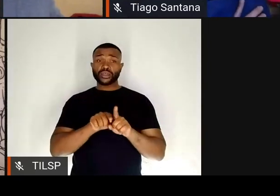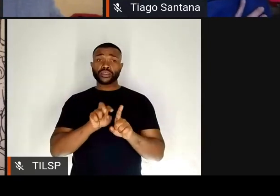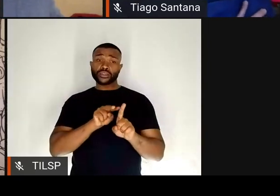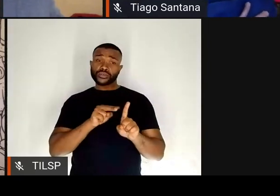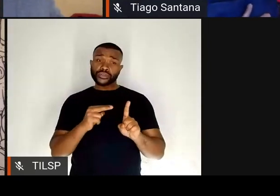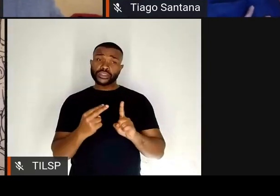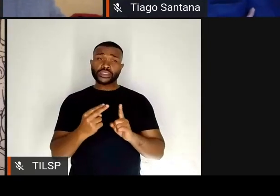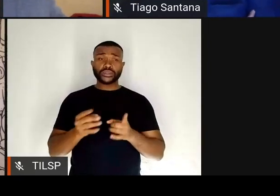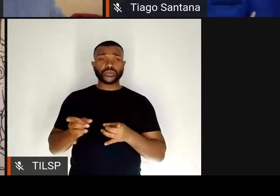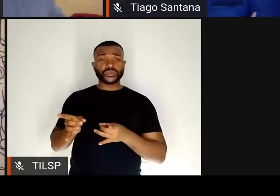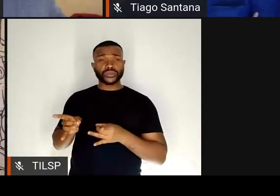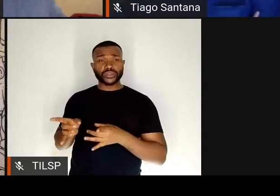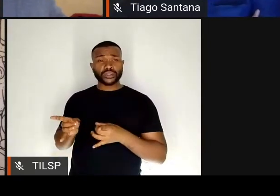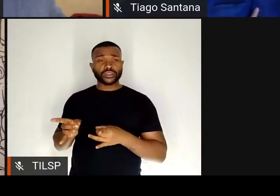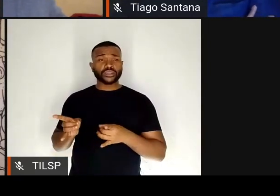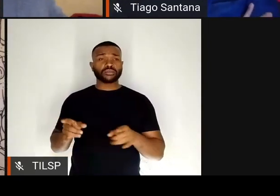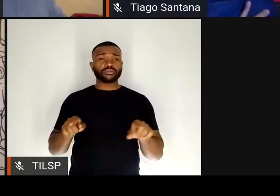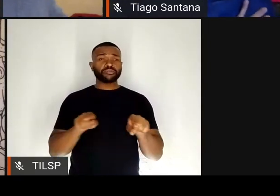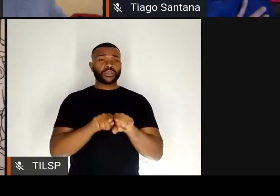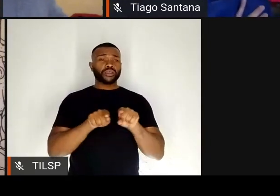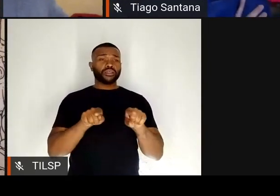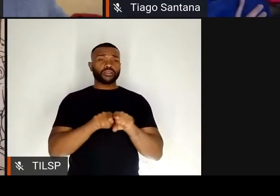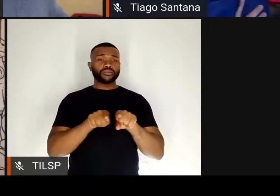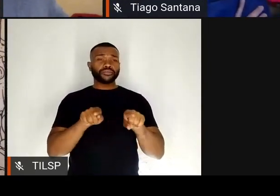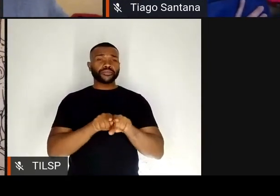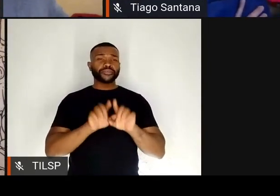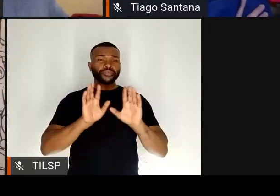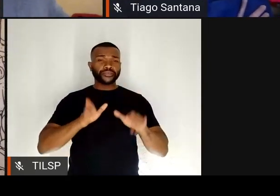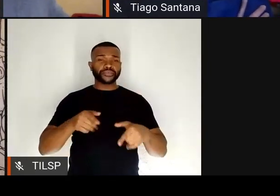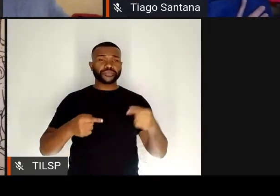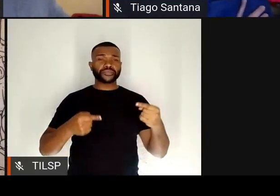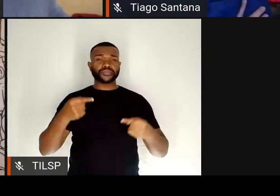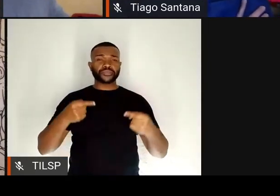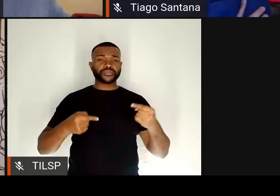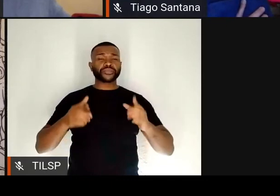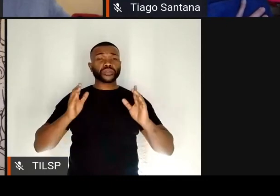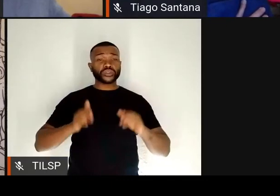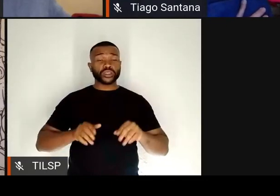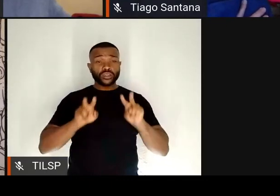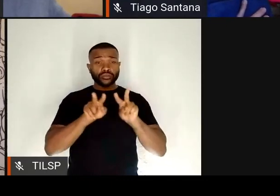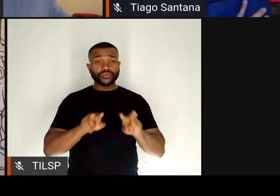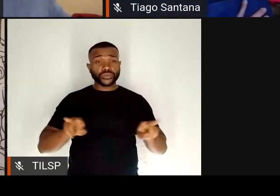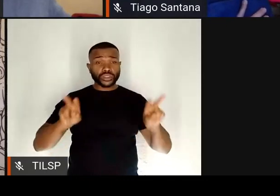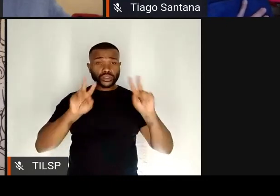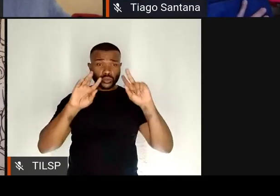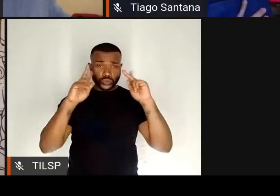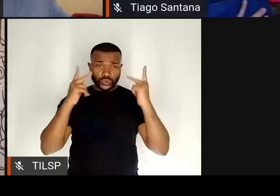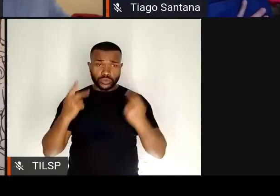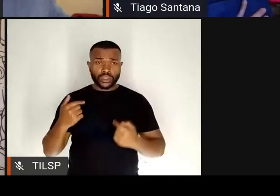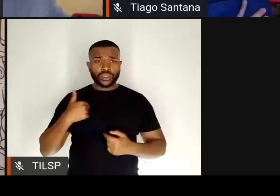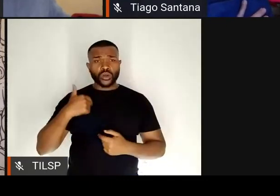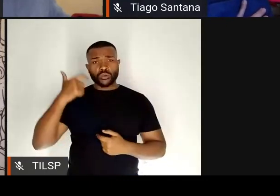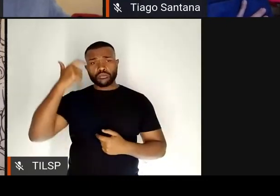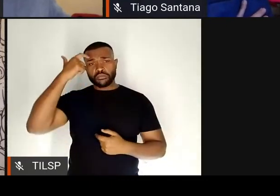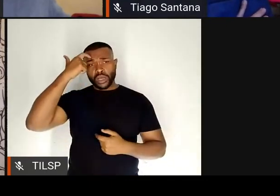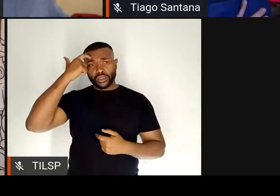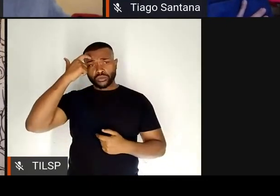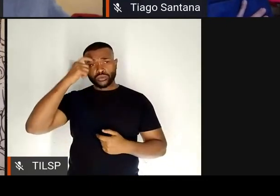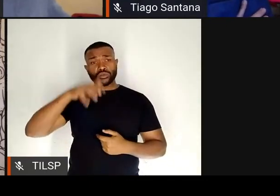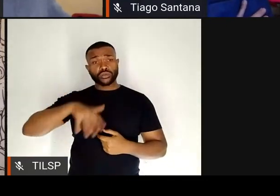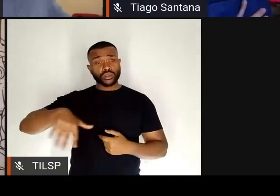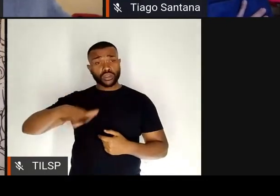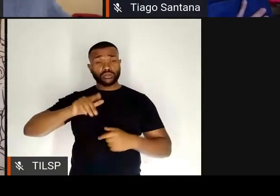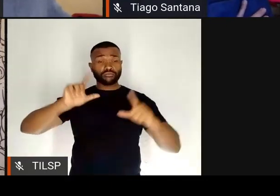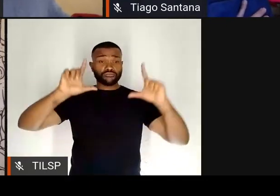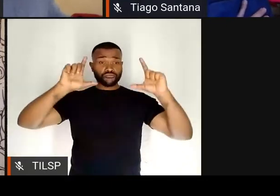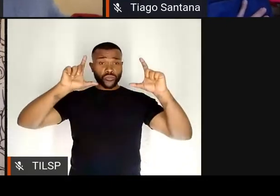técnica, tecnicista, né, do conflito e da visão humana. Né? E eu acho que o meio fotográfico, ele